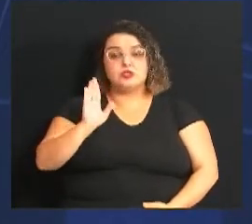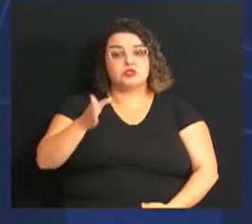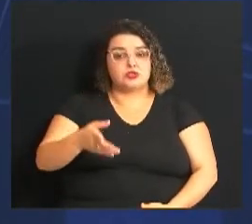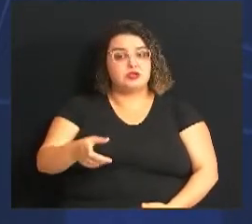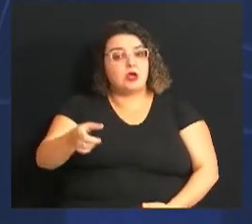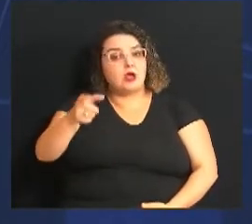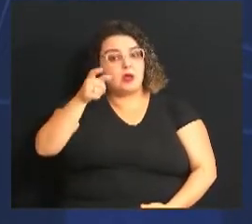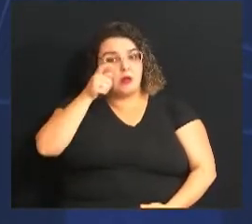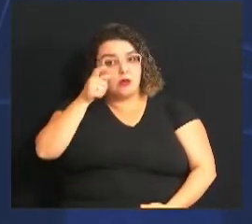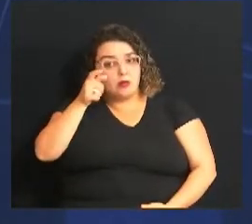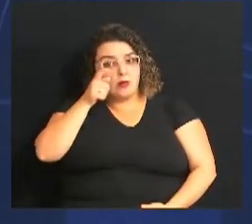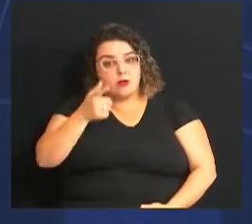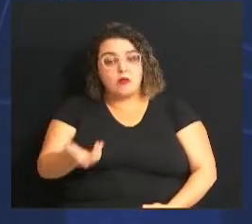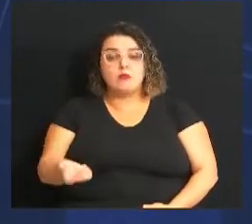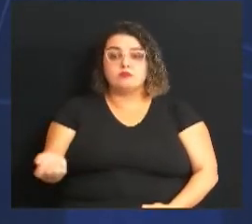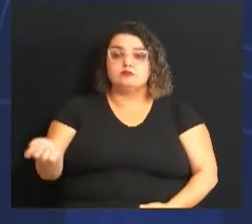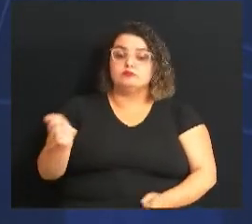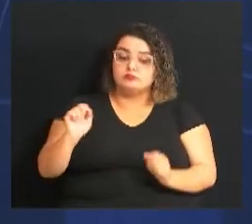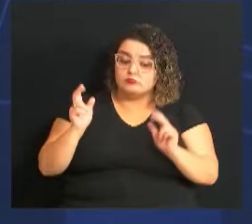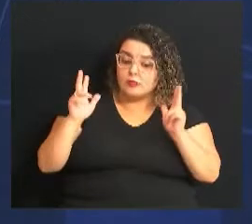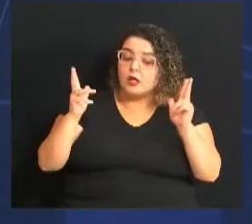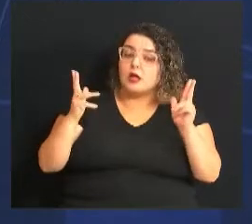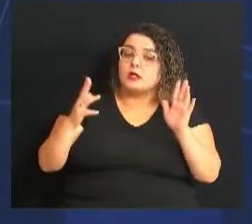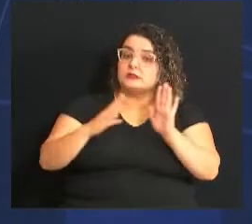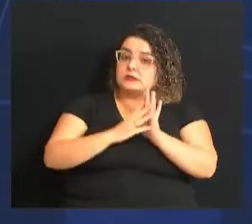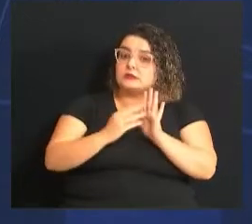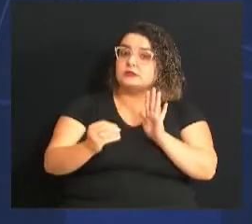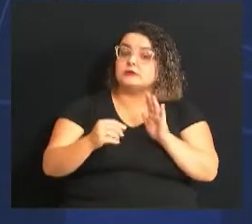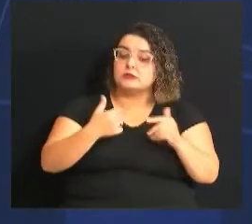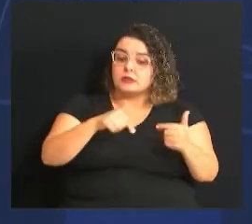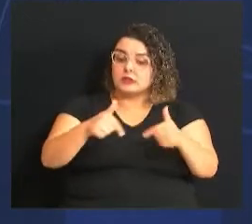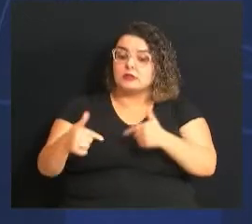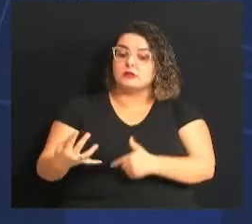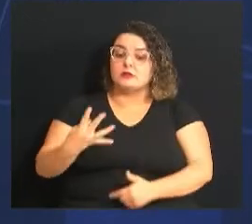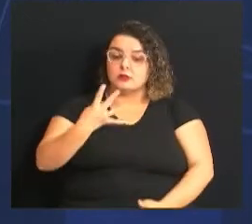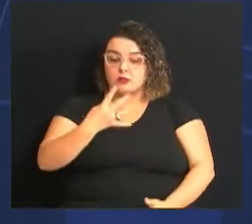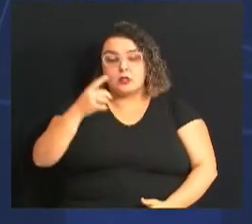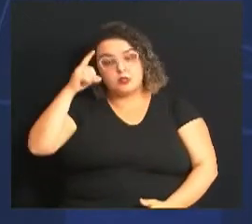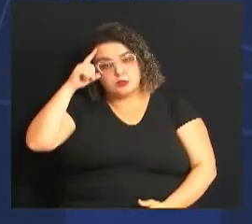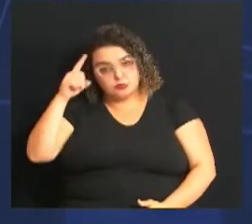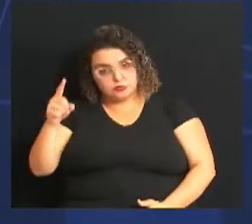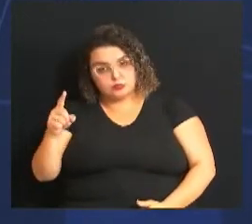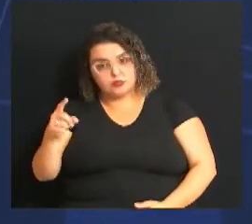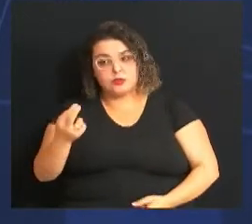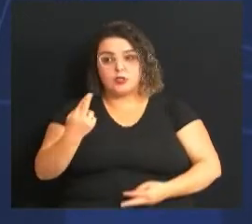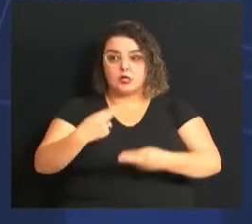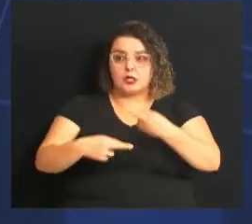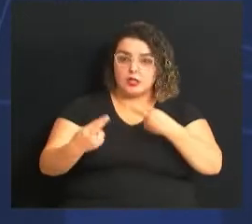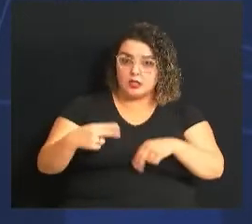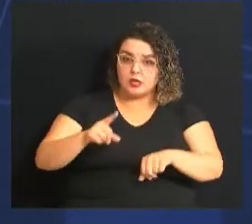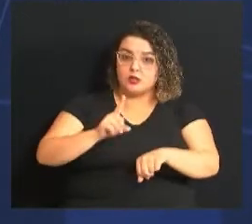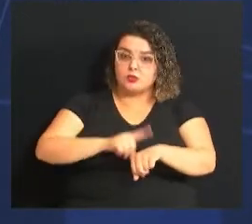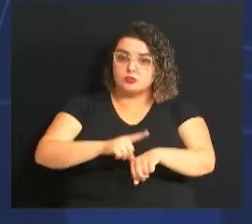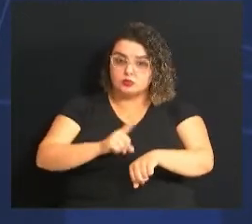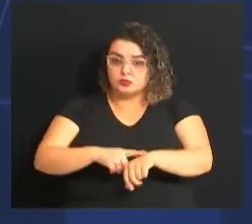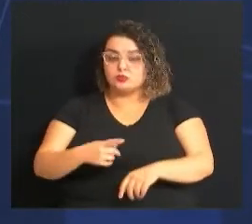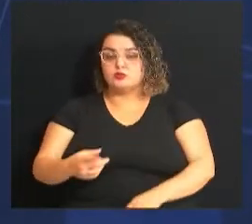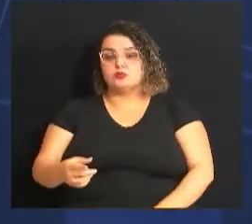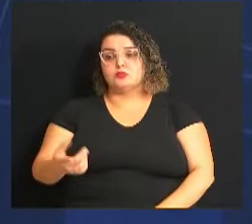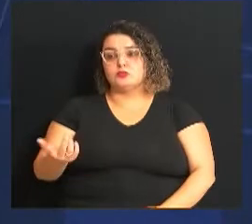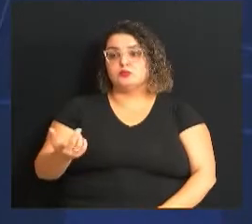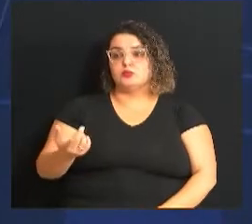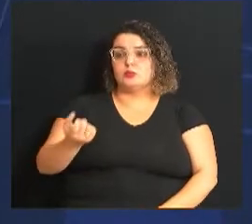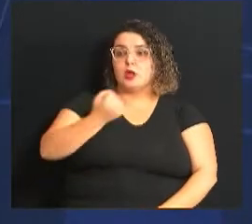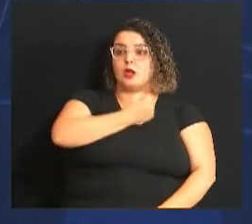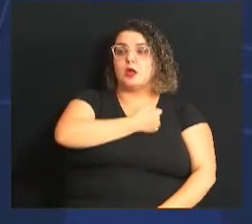observou sobre este modelo para você poder trabalhar 4 dias em relação ao número de horas. Imaculada,